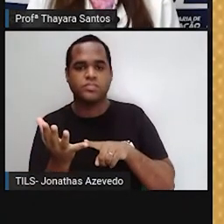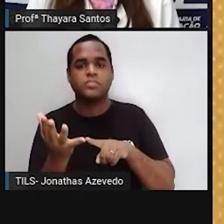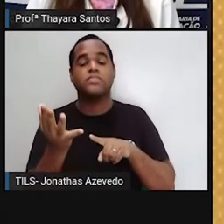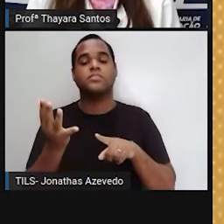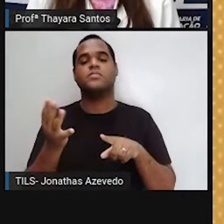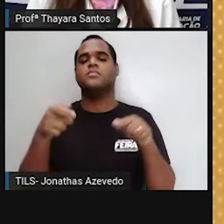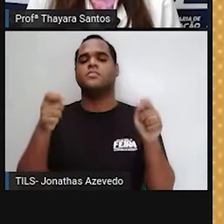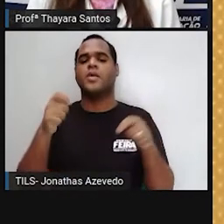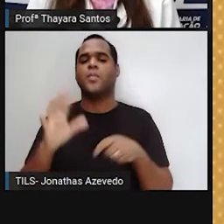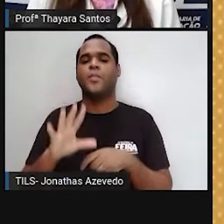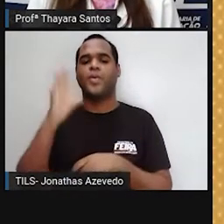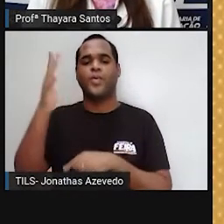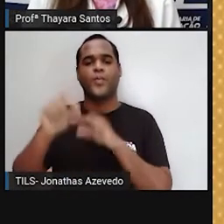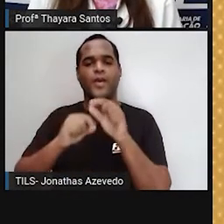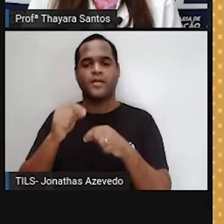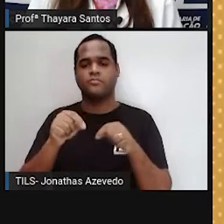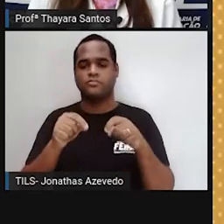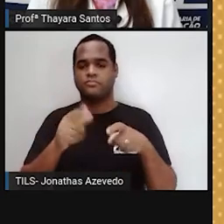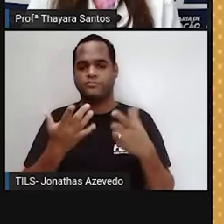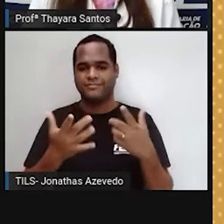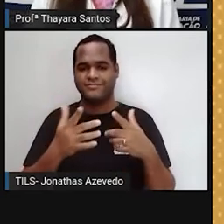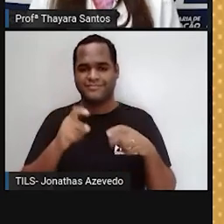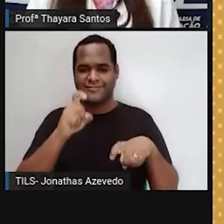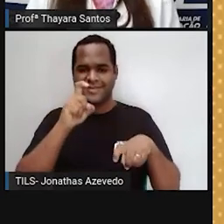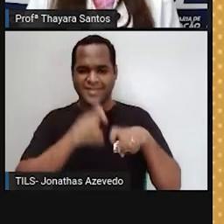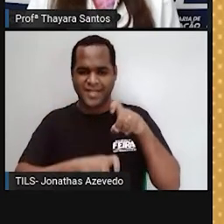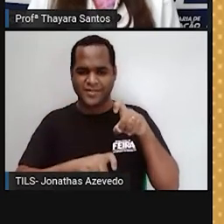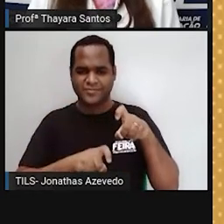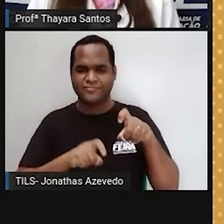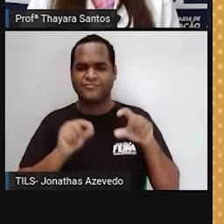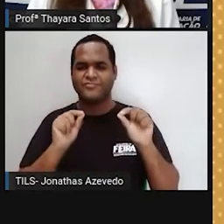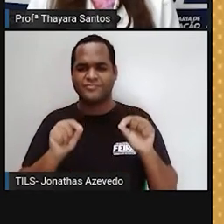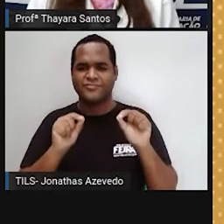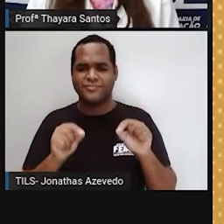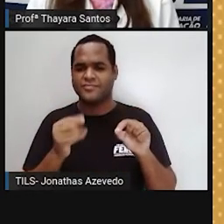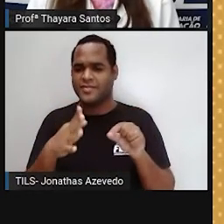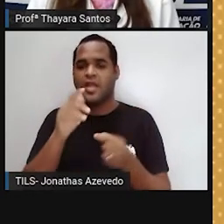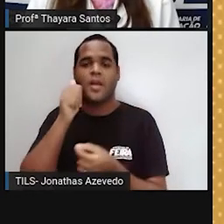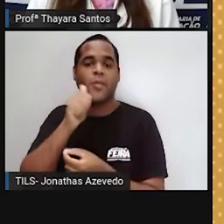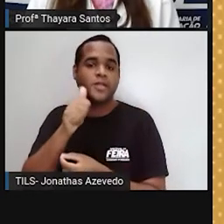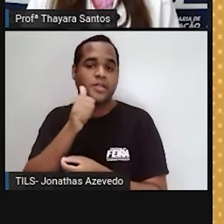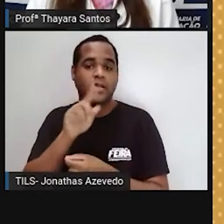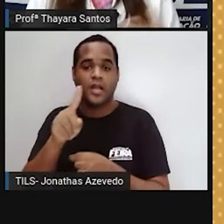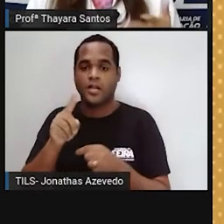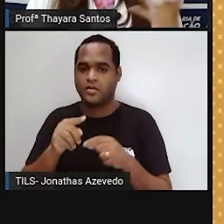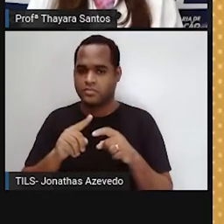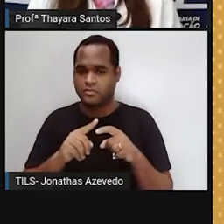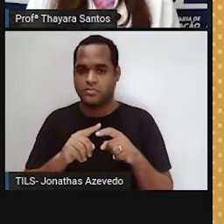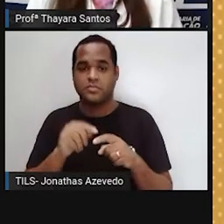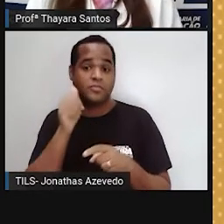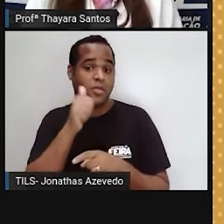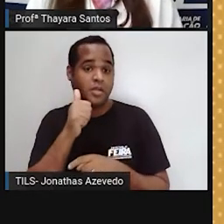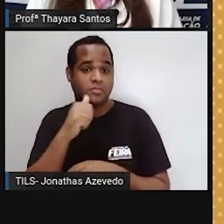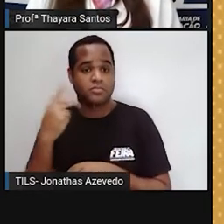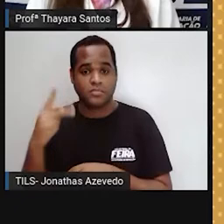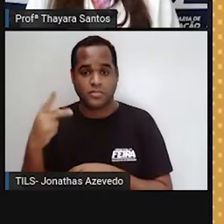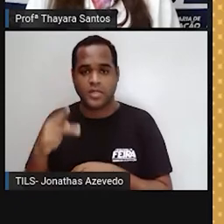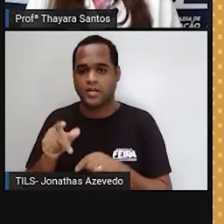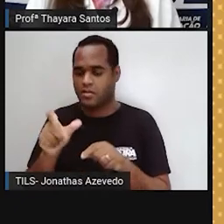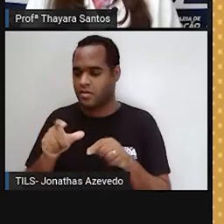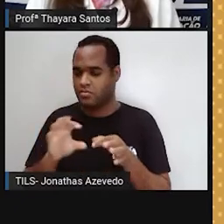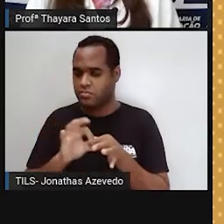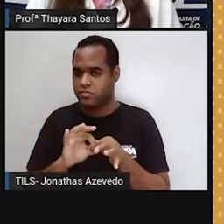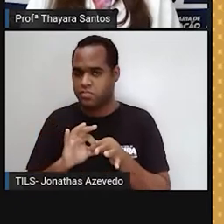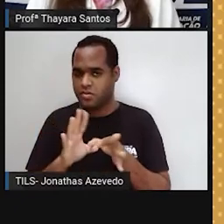Então, o que é que acontece na reprodução sexuada? Na reprodução sexuada, a mulher, ela vai liberar, a mulher é a fêmea, ela vai